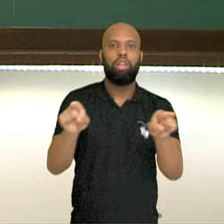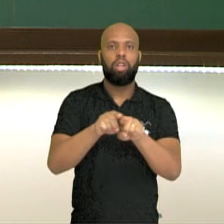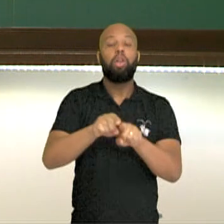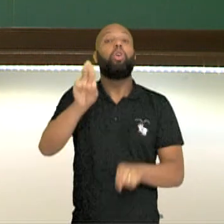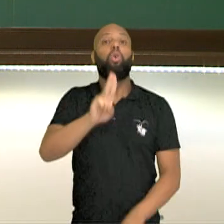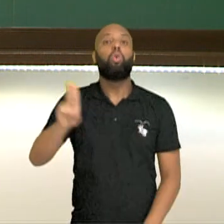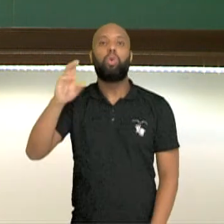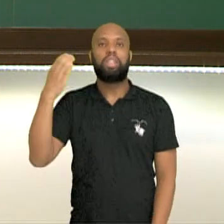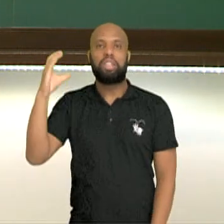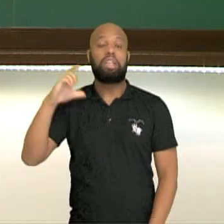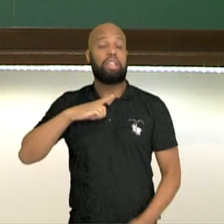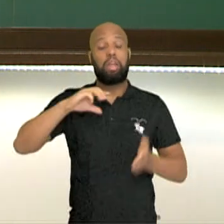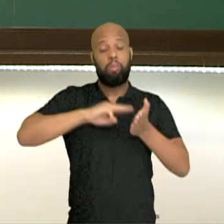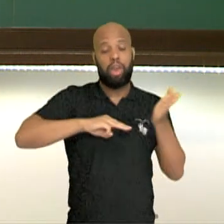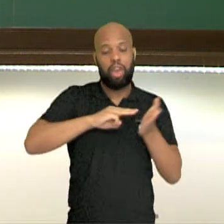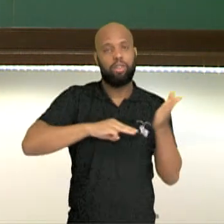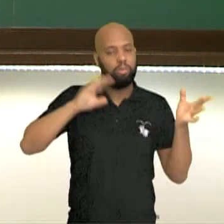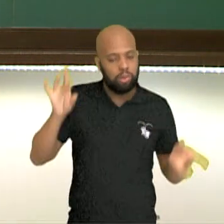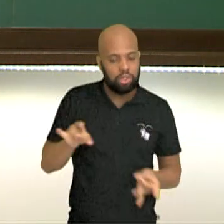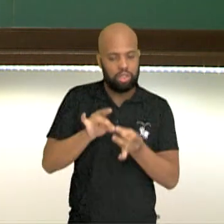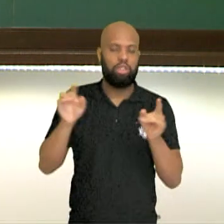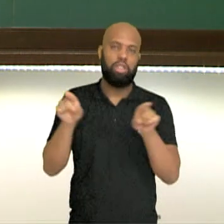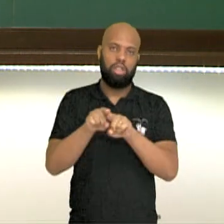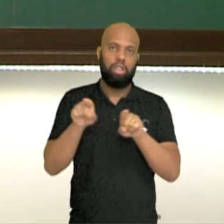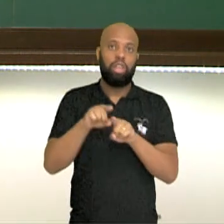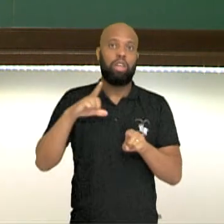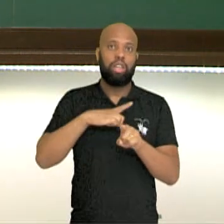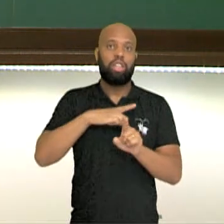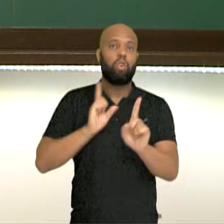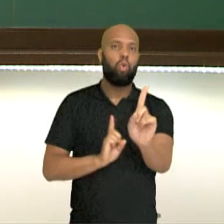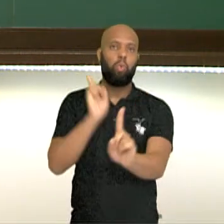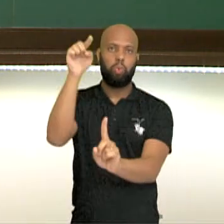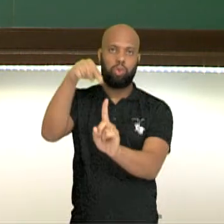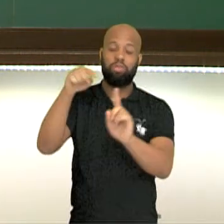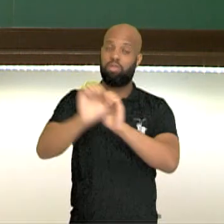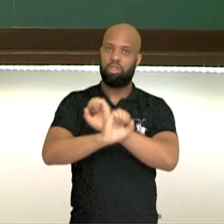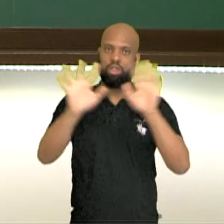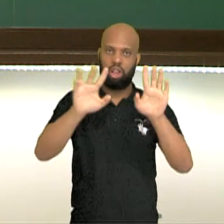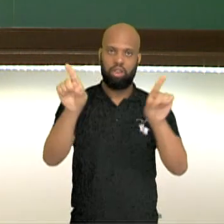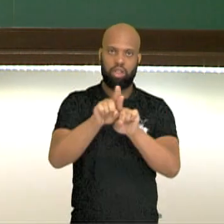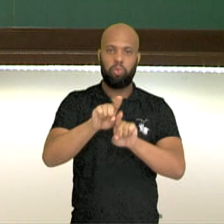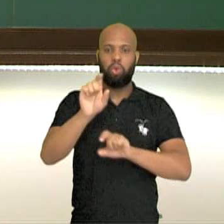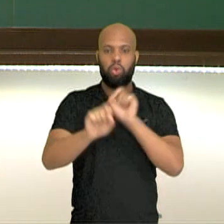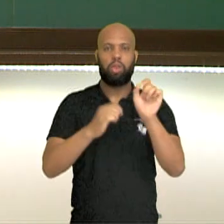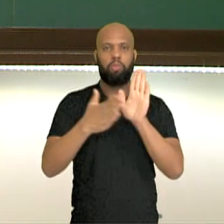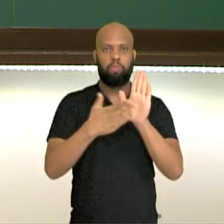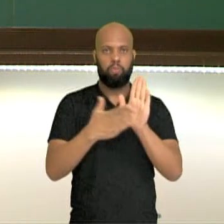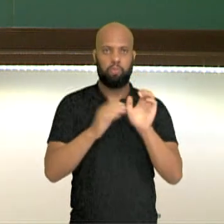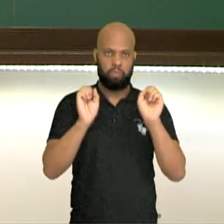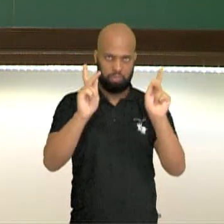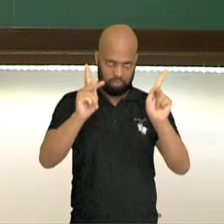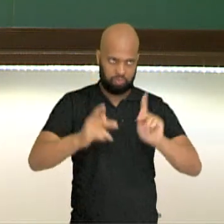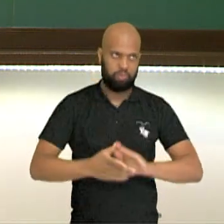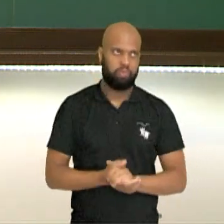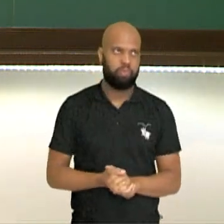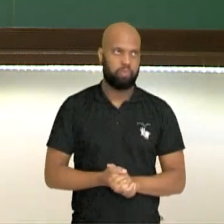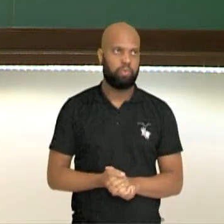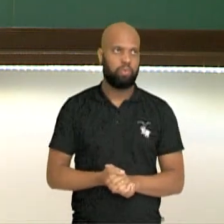ciência, do método próprio, através, né, de uma objetivação em relação àquilo que ela propõe. Legal?